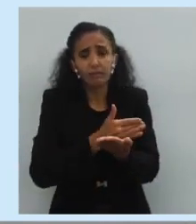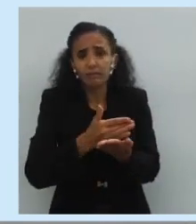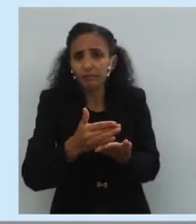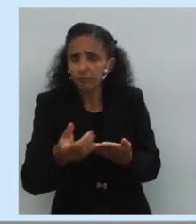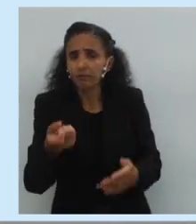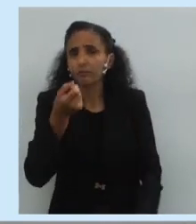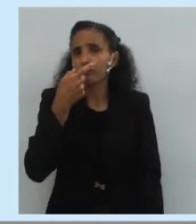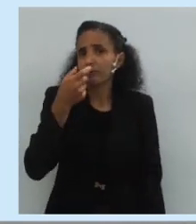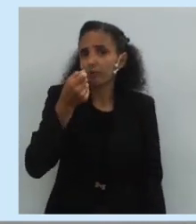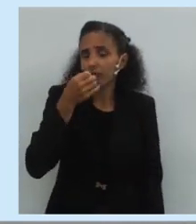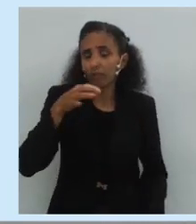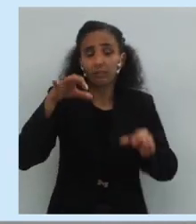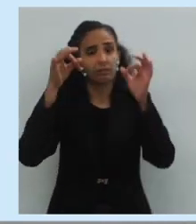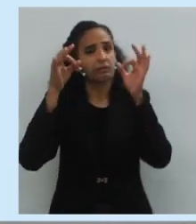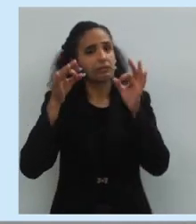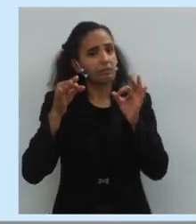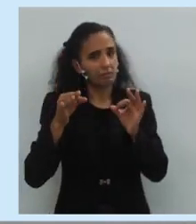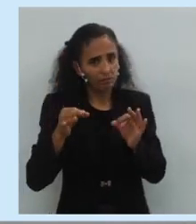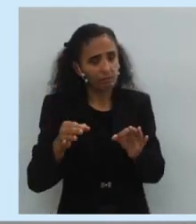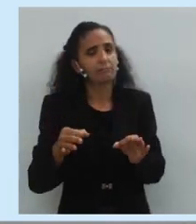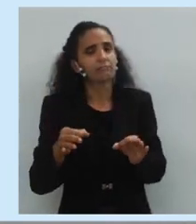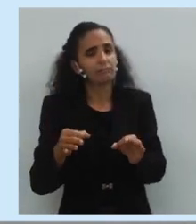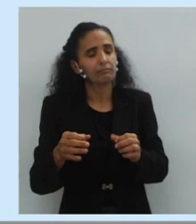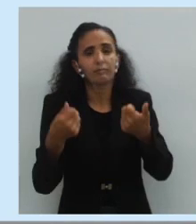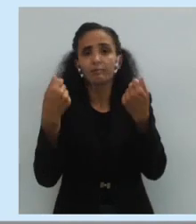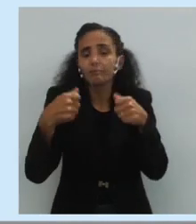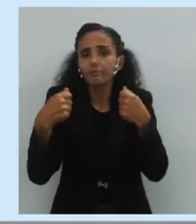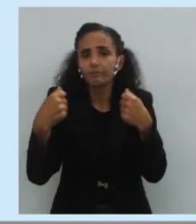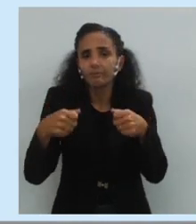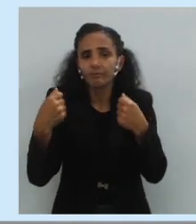momento iniciar os medicamentos